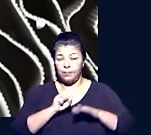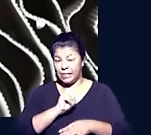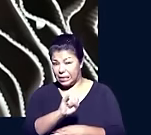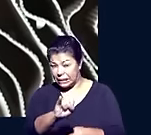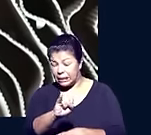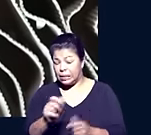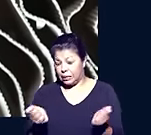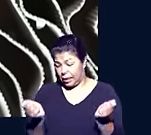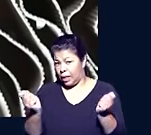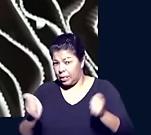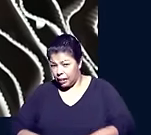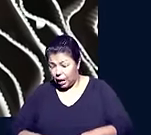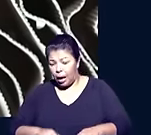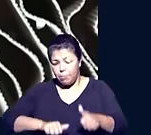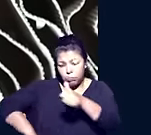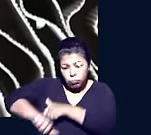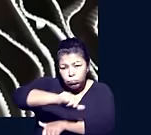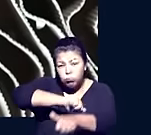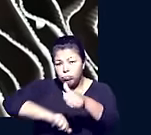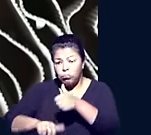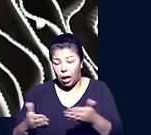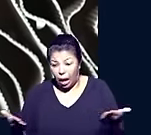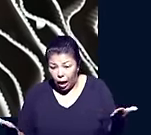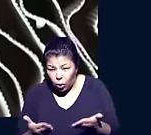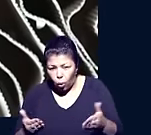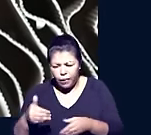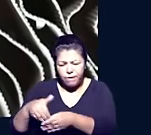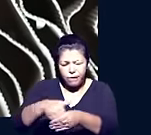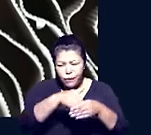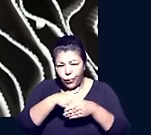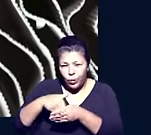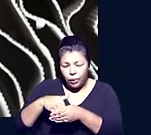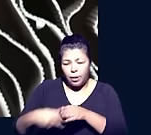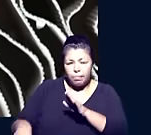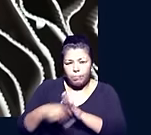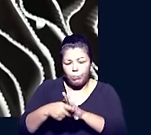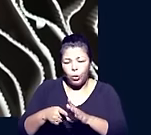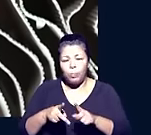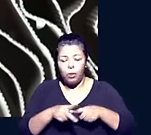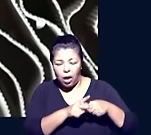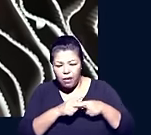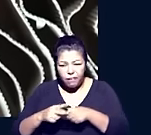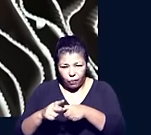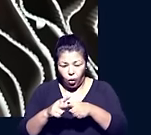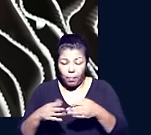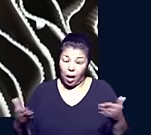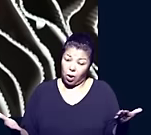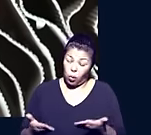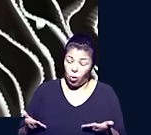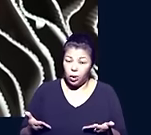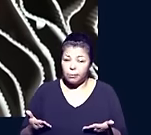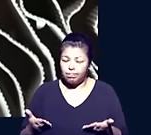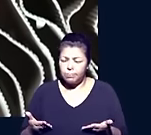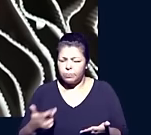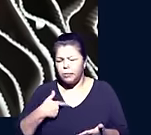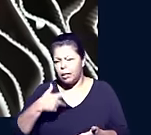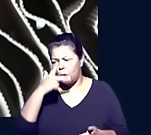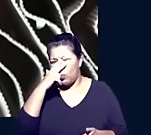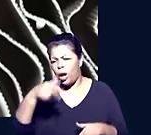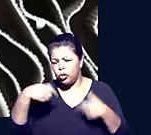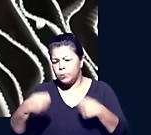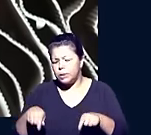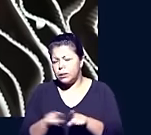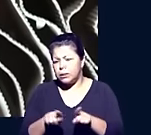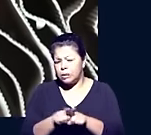votar a reforma administrativa agora Ela depende única e exclusivamente de apoio popular e eu penso que ela tá amadurecida no seio da